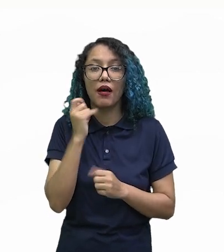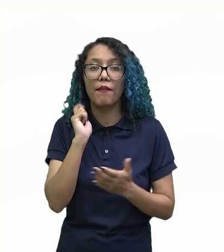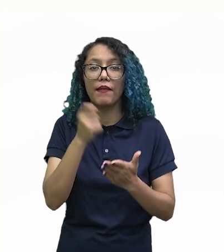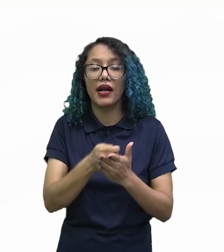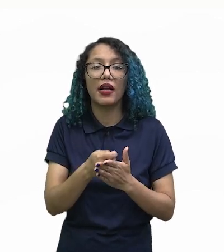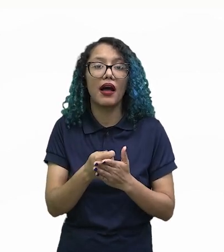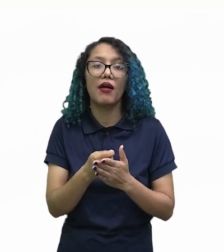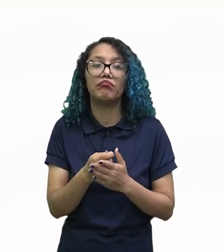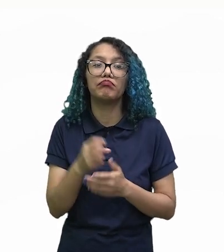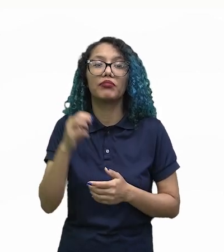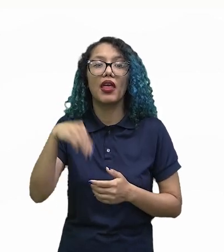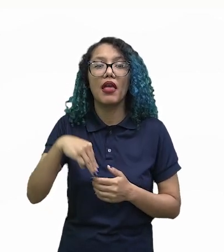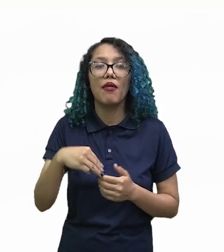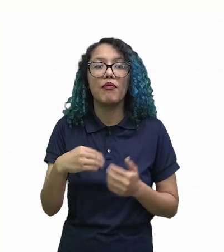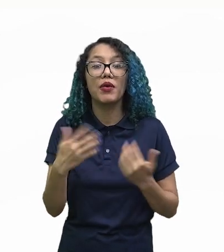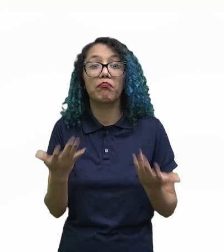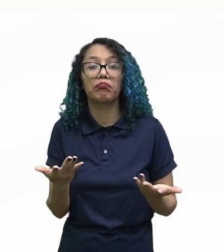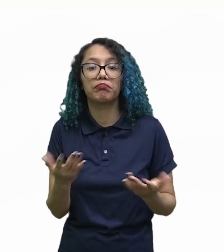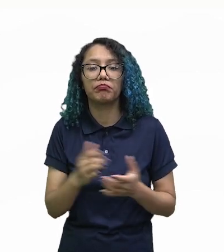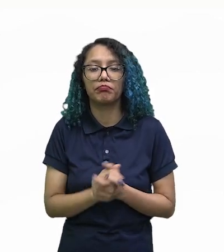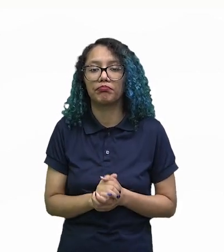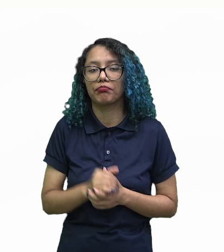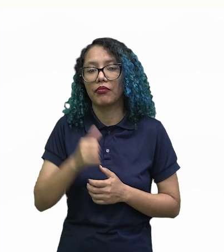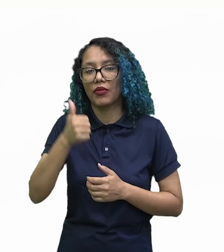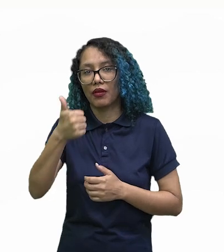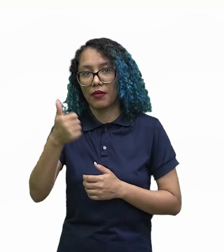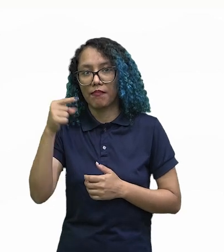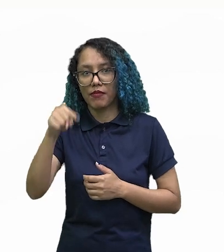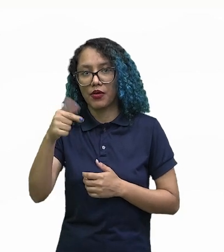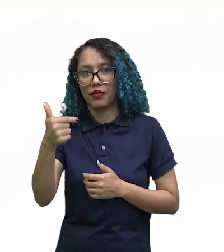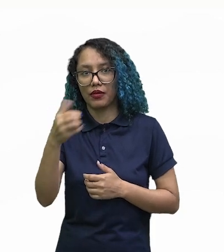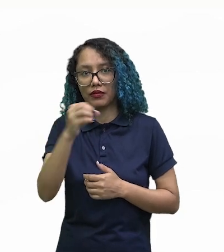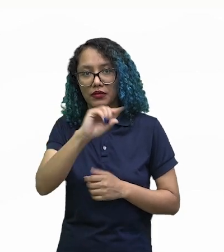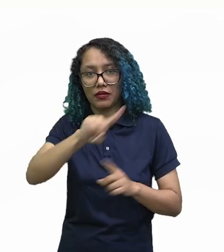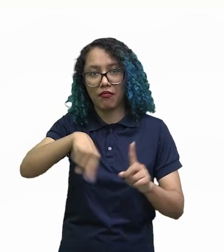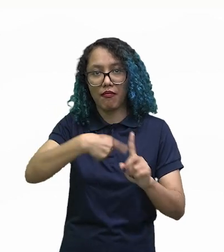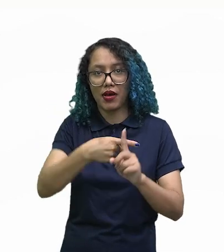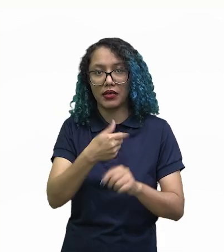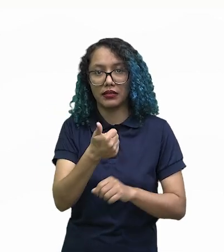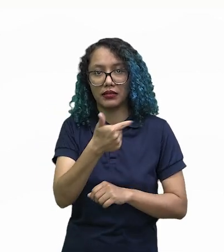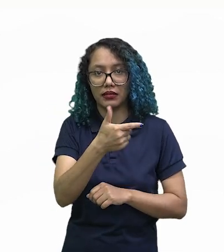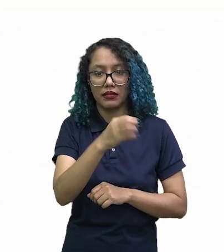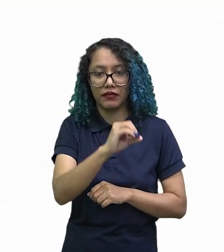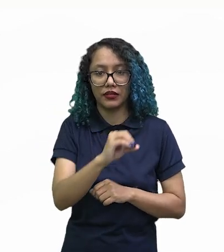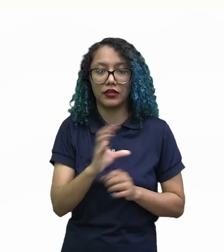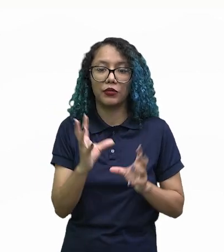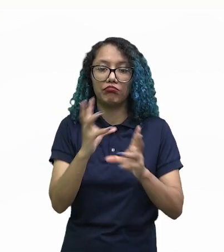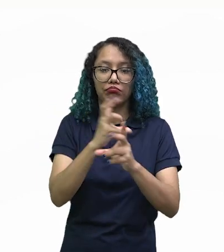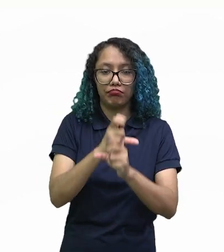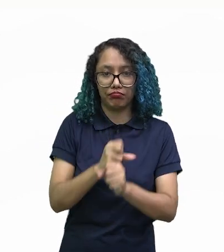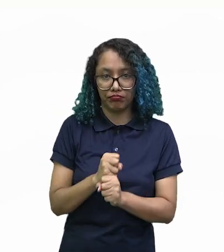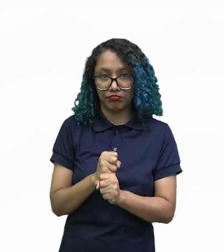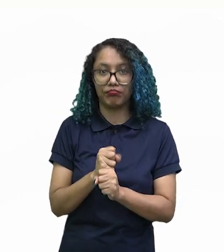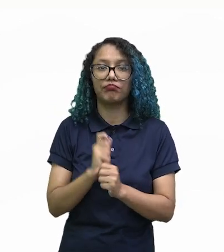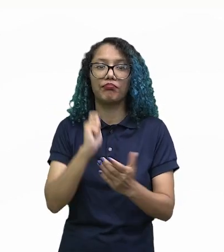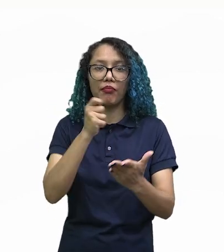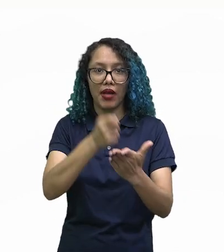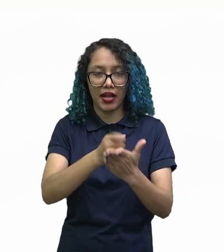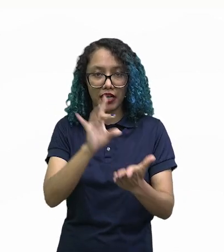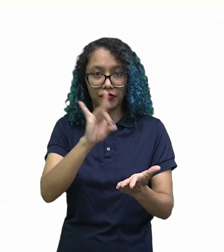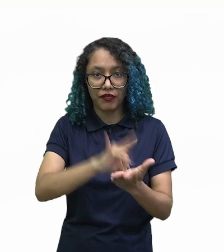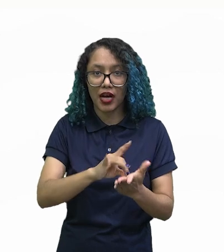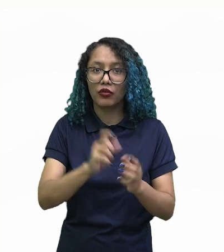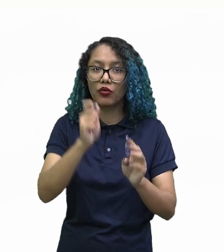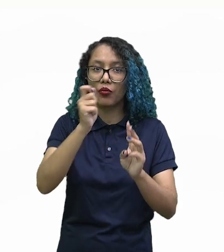final vai ser 1.200 mais 120. O celular vai, ao final ali dos 10